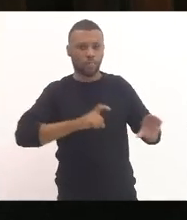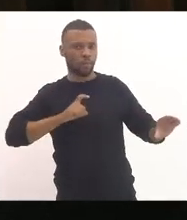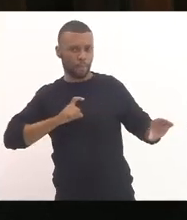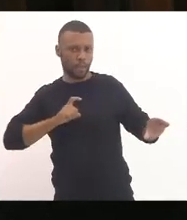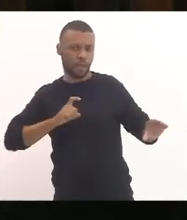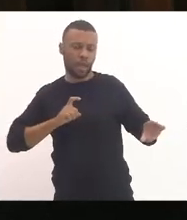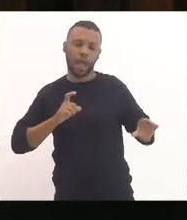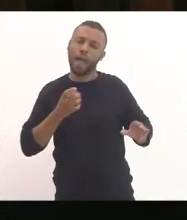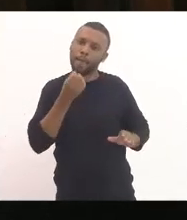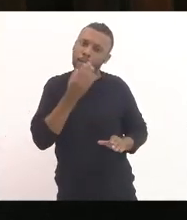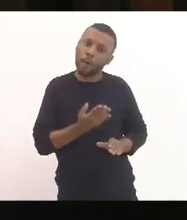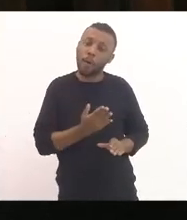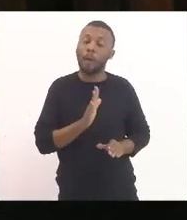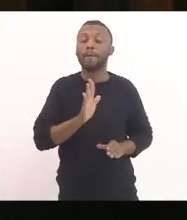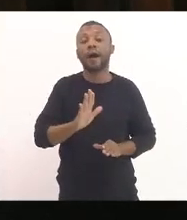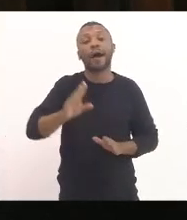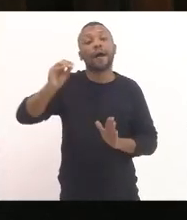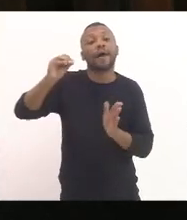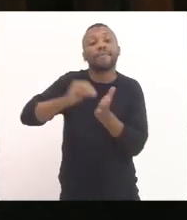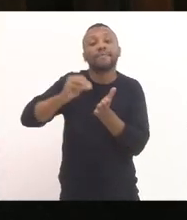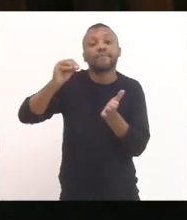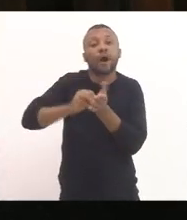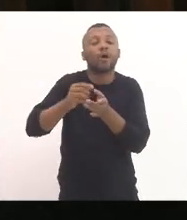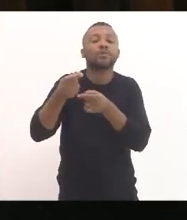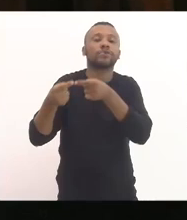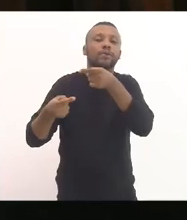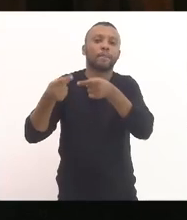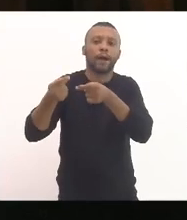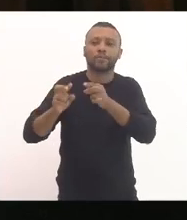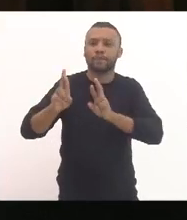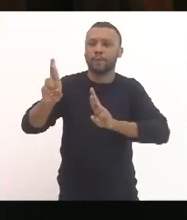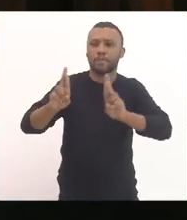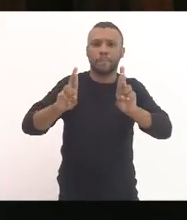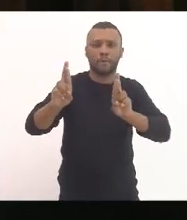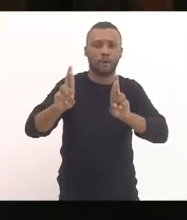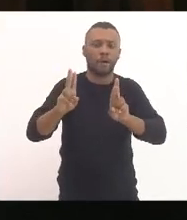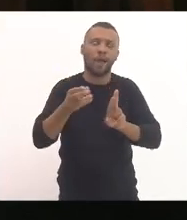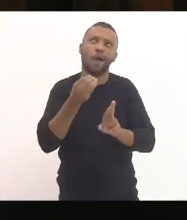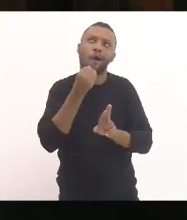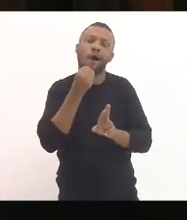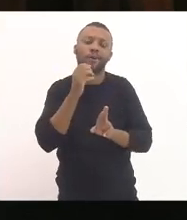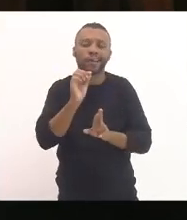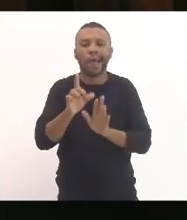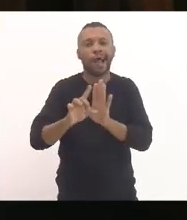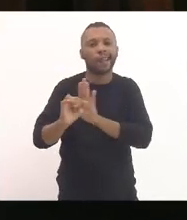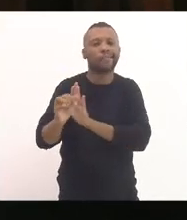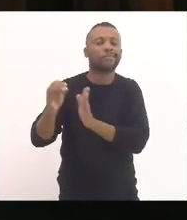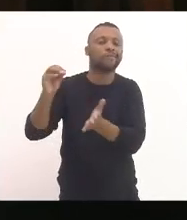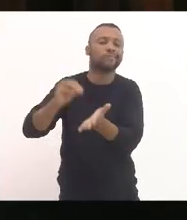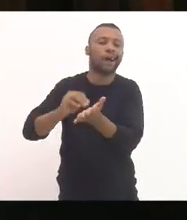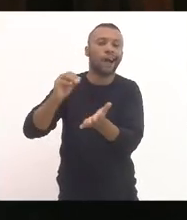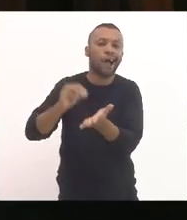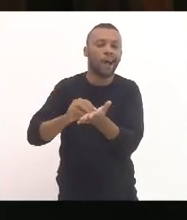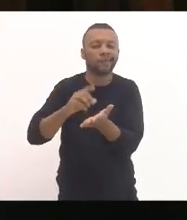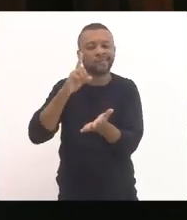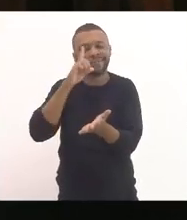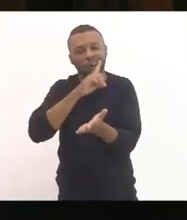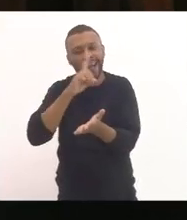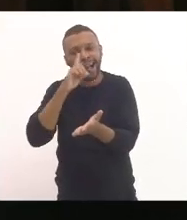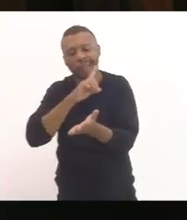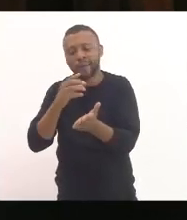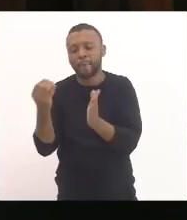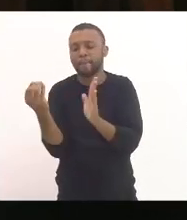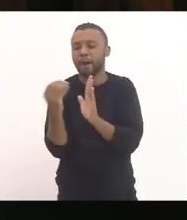mas a falta de debate com os representantes de classe Com certeza deixou a lei orgânica carente de ter inclusos vários dispositivos